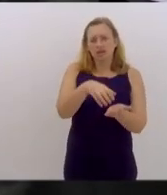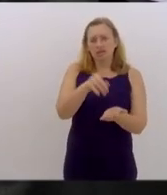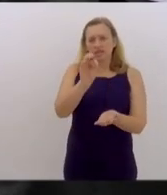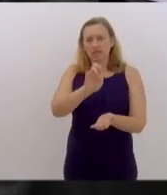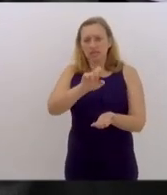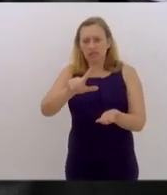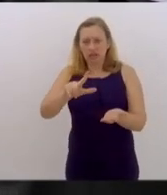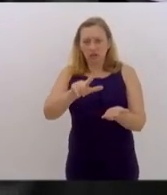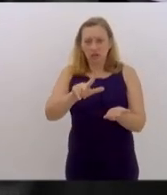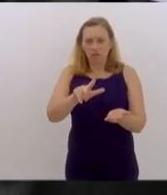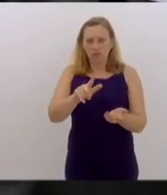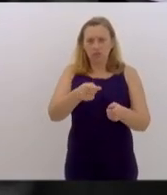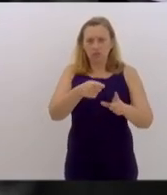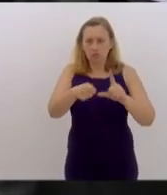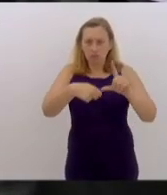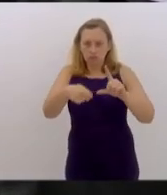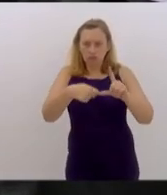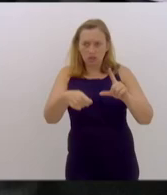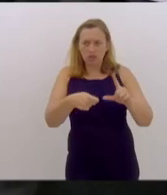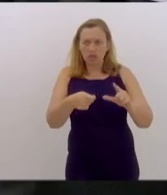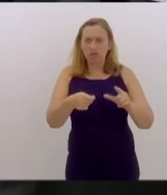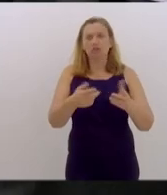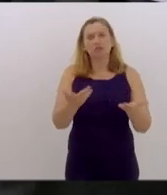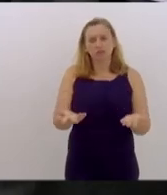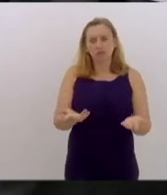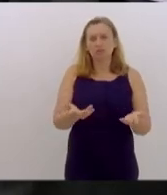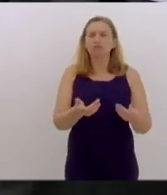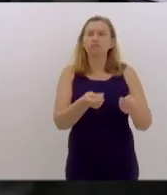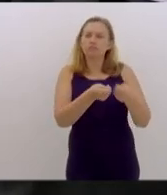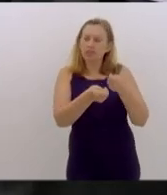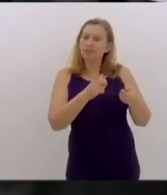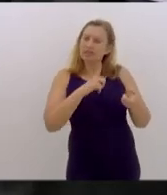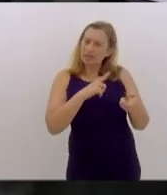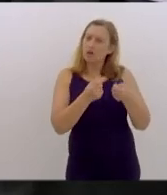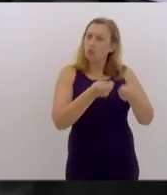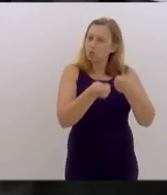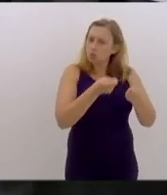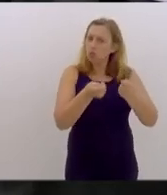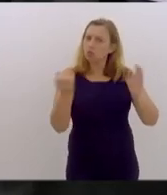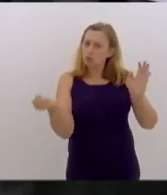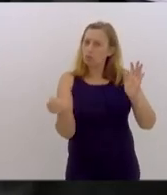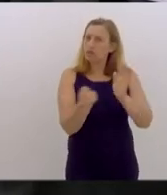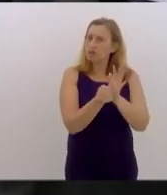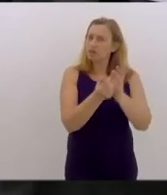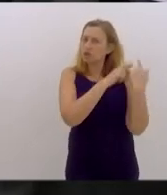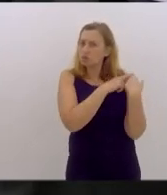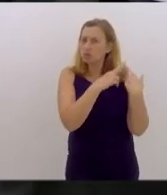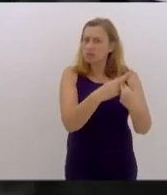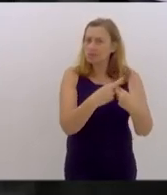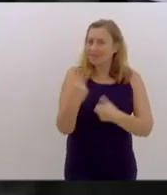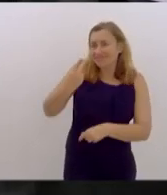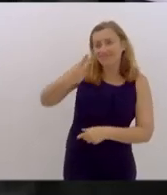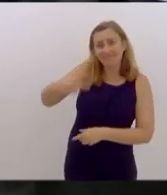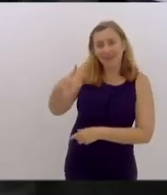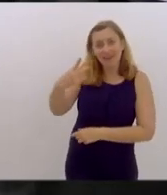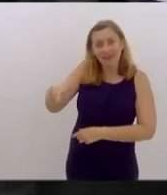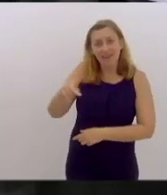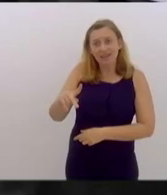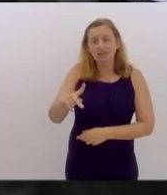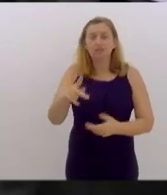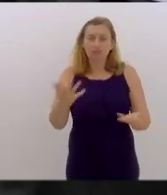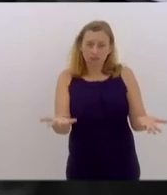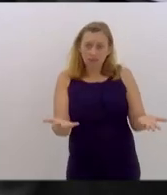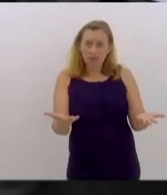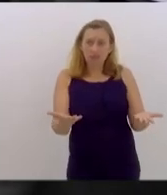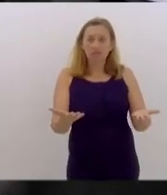logística é a recomendação pela temos gelo controle do património que passou responsabilidade dela e o